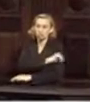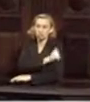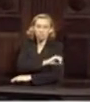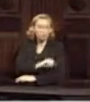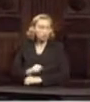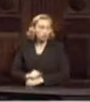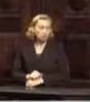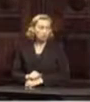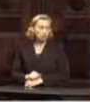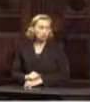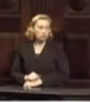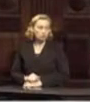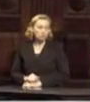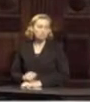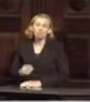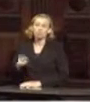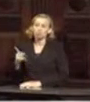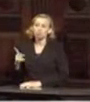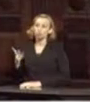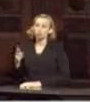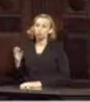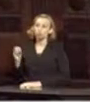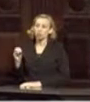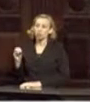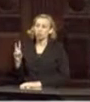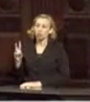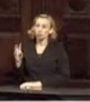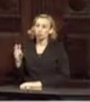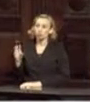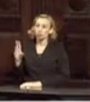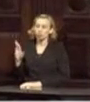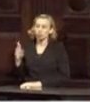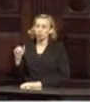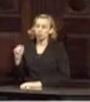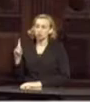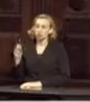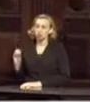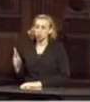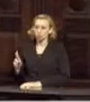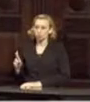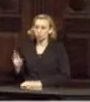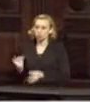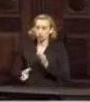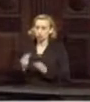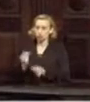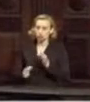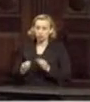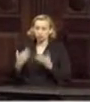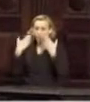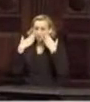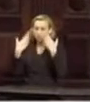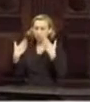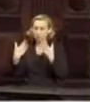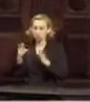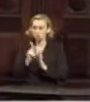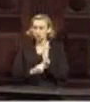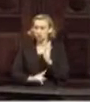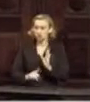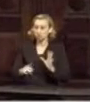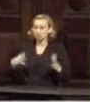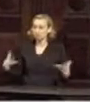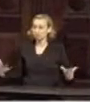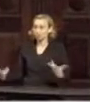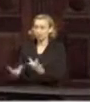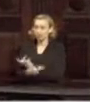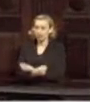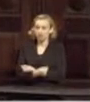o Procurador-Geral de Justiça, Dr. Eduardo Gunsen, e fui apresentado a um projeto extraordinário e transformador